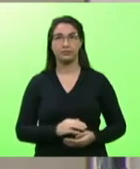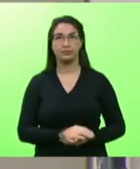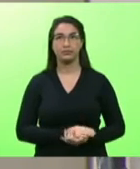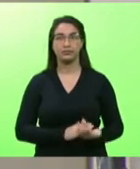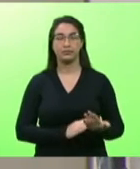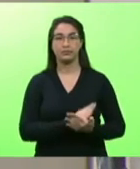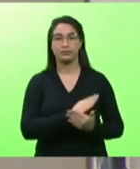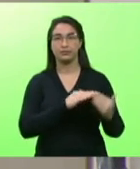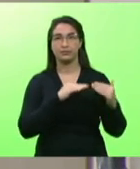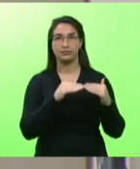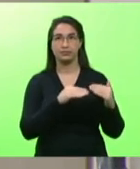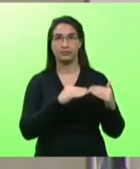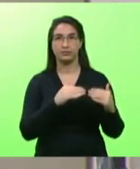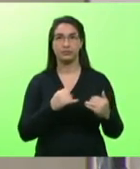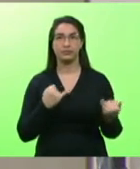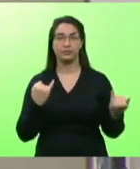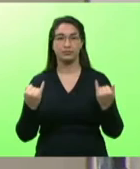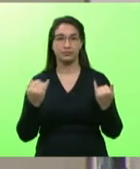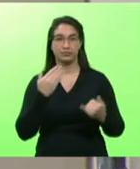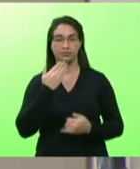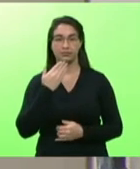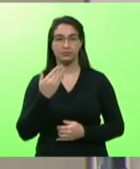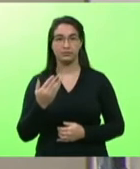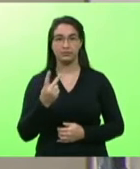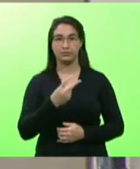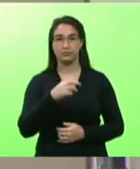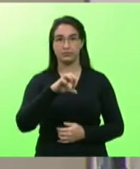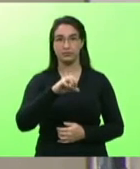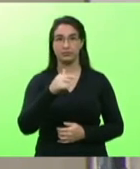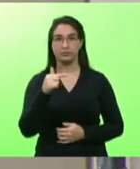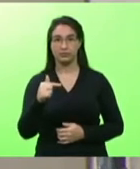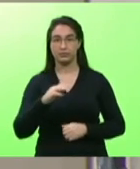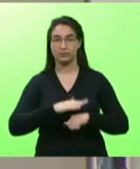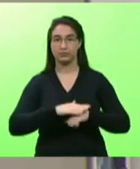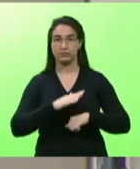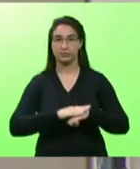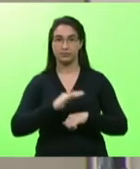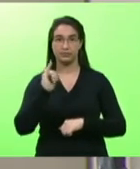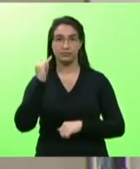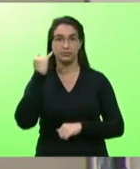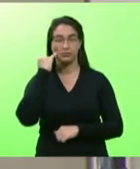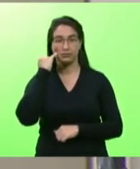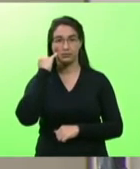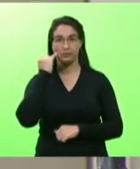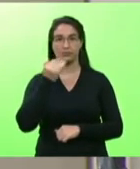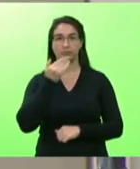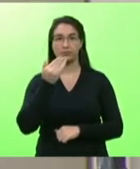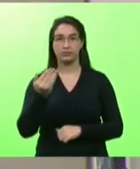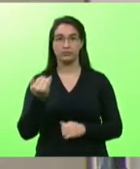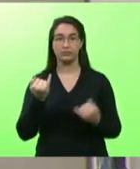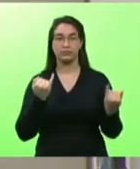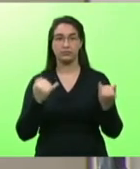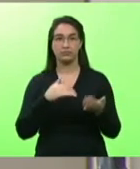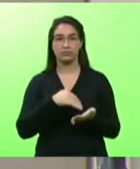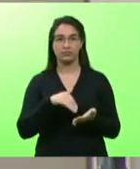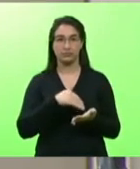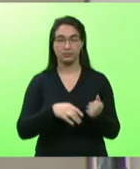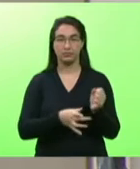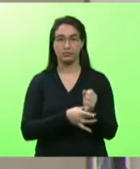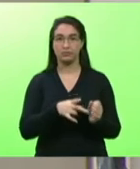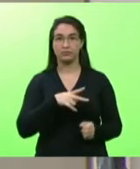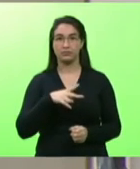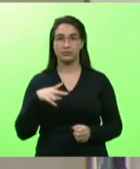aprovado por unanimidade pedido informação 297 autoria do deputado José Lopes solicitando ao secretário de estado da Segurança Pública